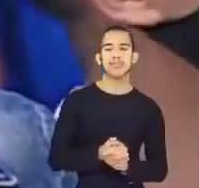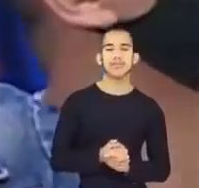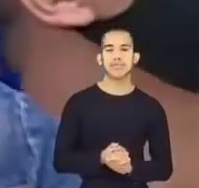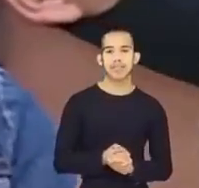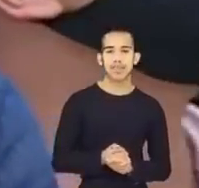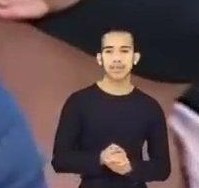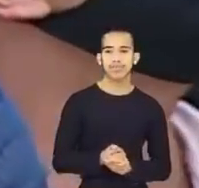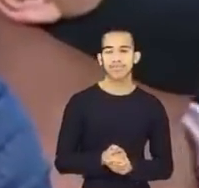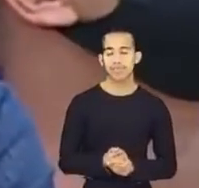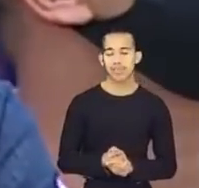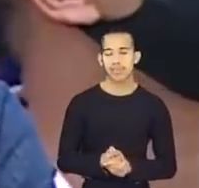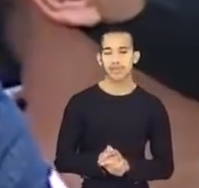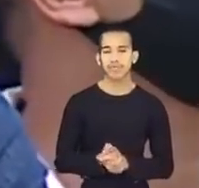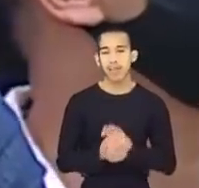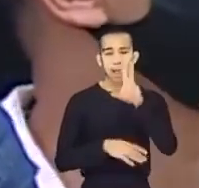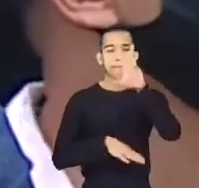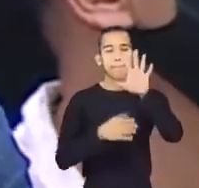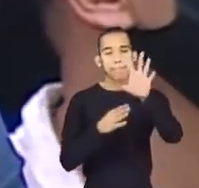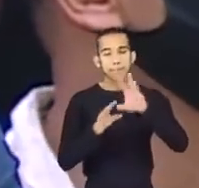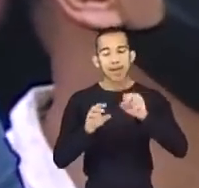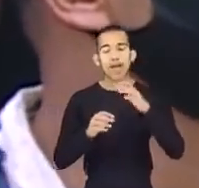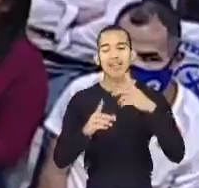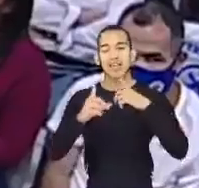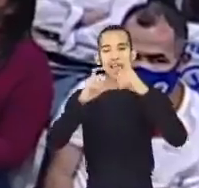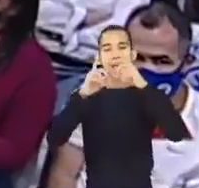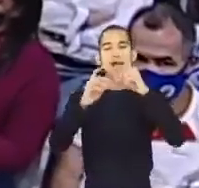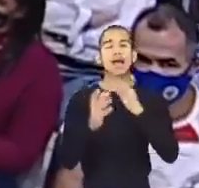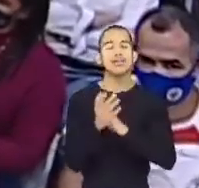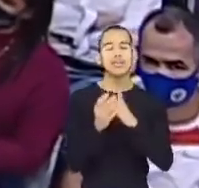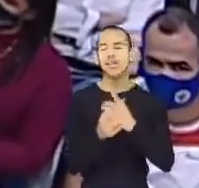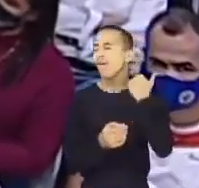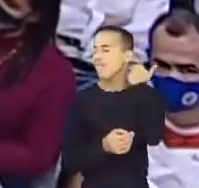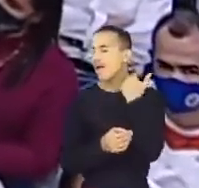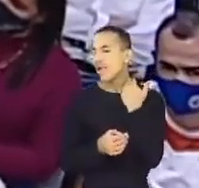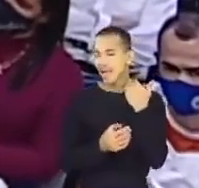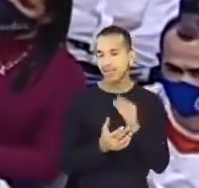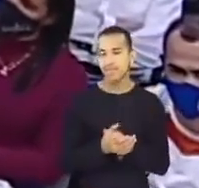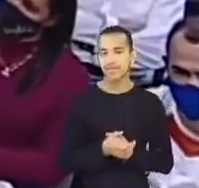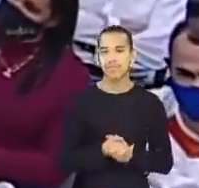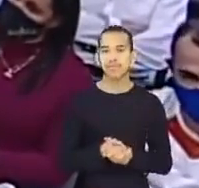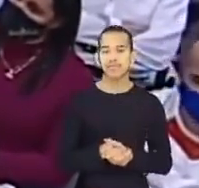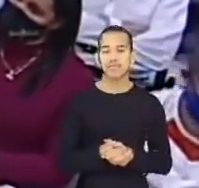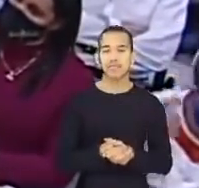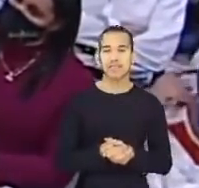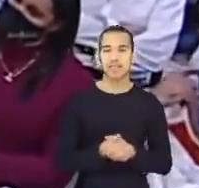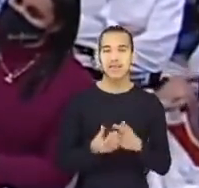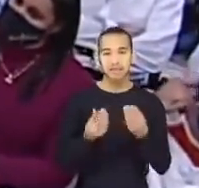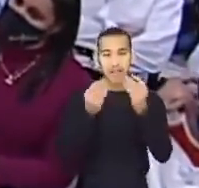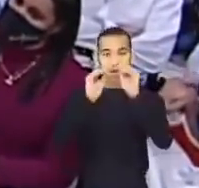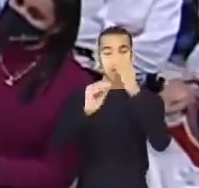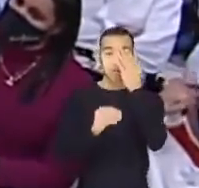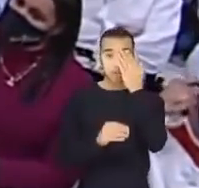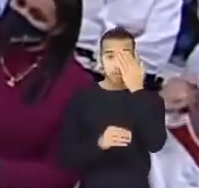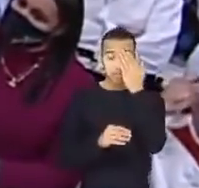O sujeito pegou a minha imagem lá da maca do negócio do facão, não foi? Aí botou assim: